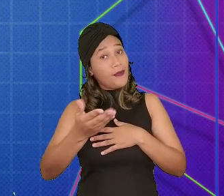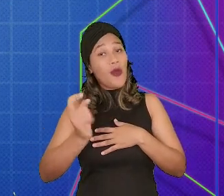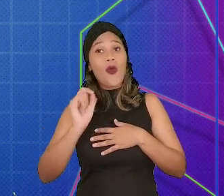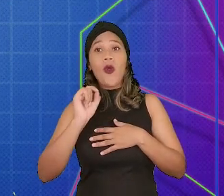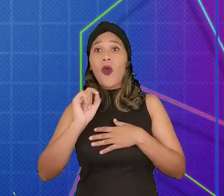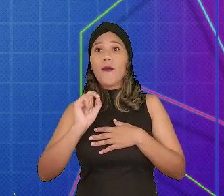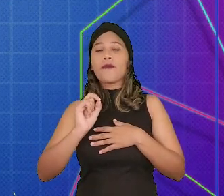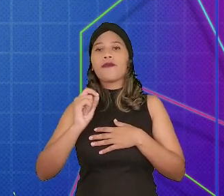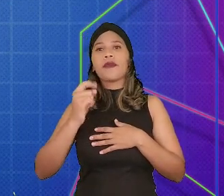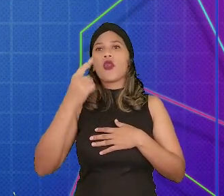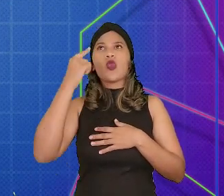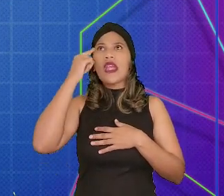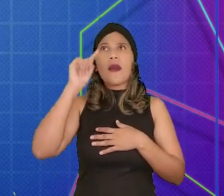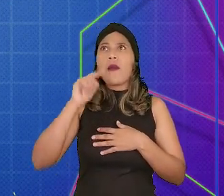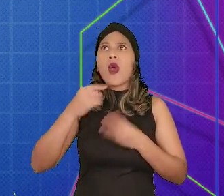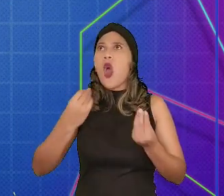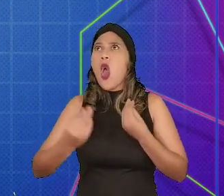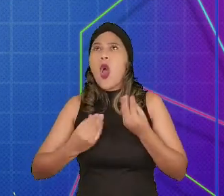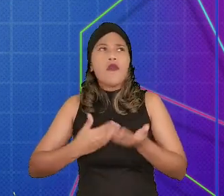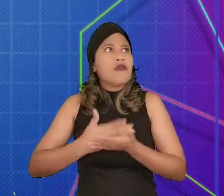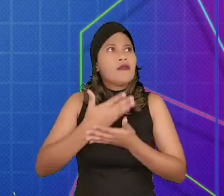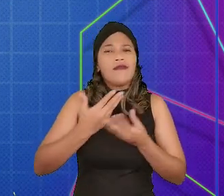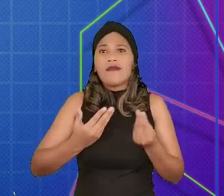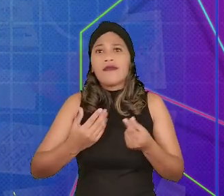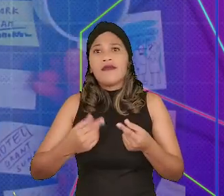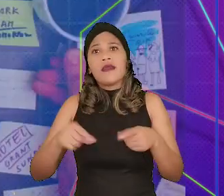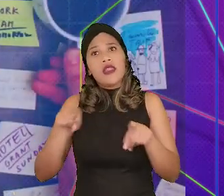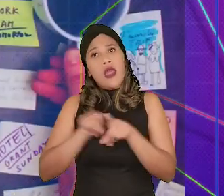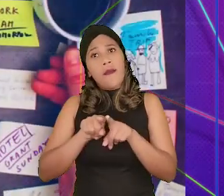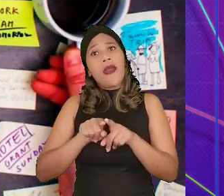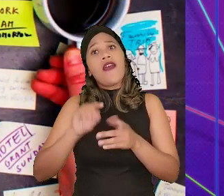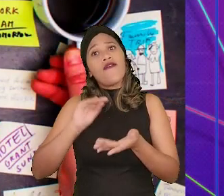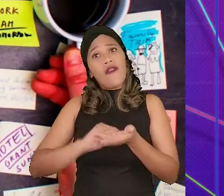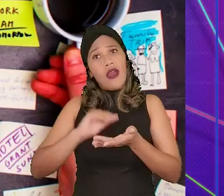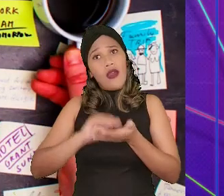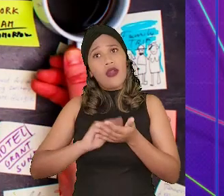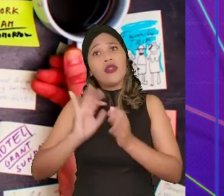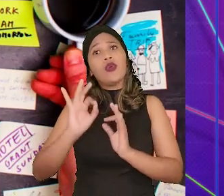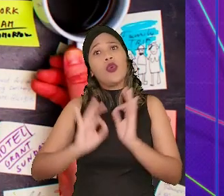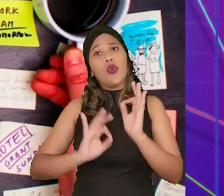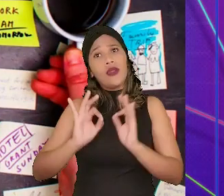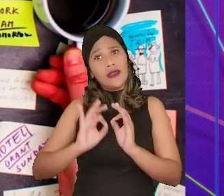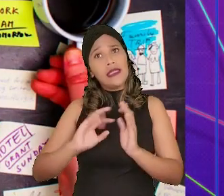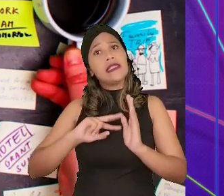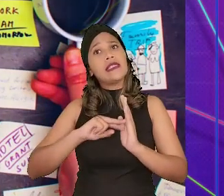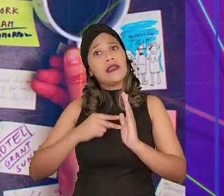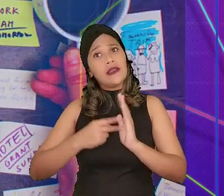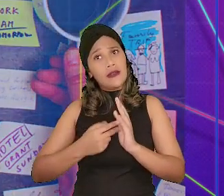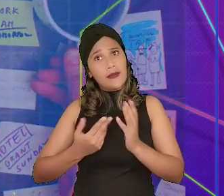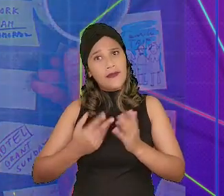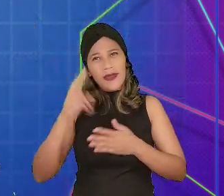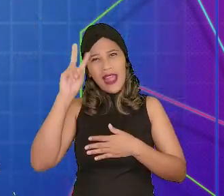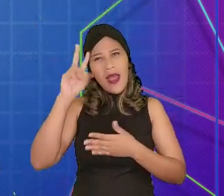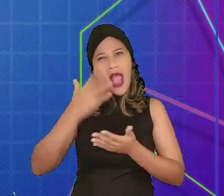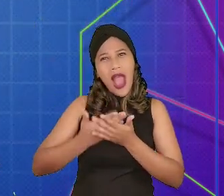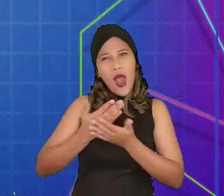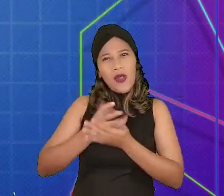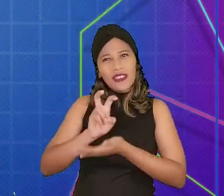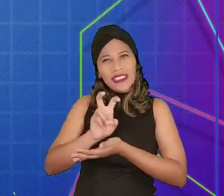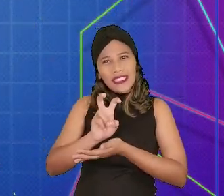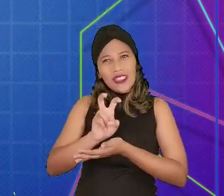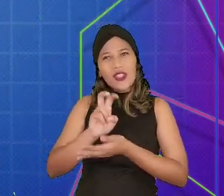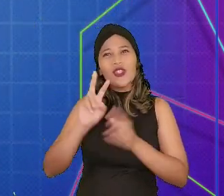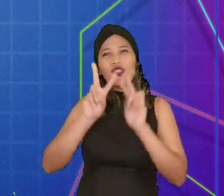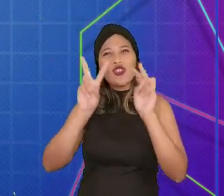também, galera, que não saber por onde começar também pode ser falta de organização. Lembram que na aula 5 sobre